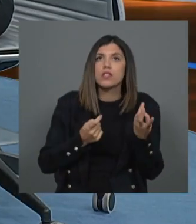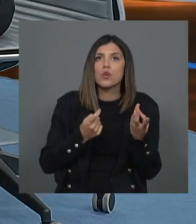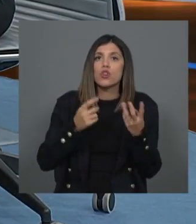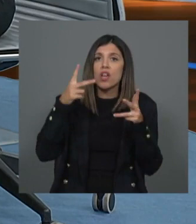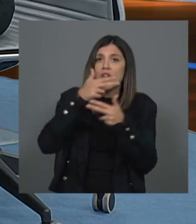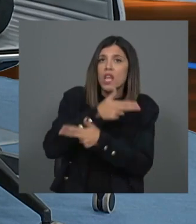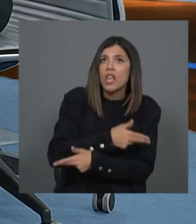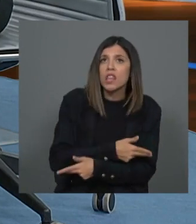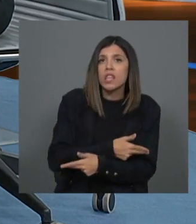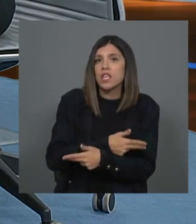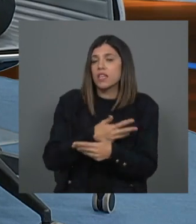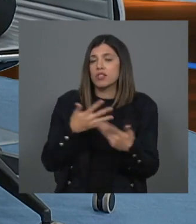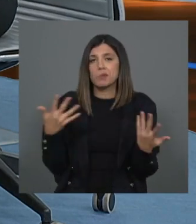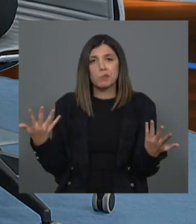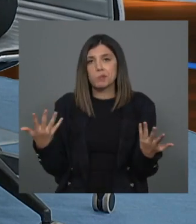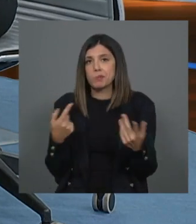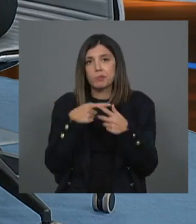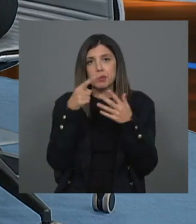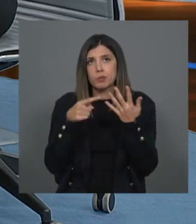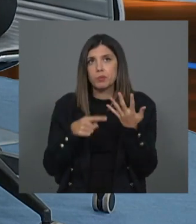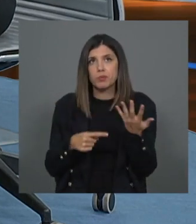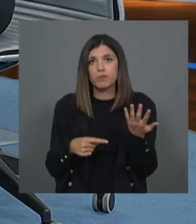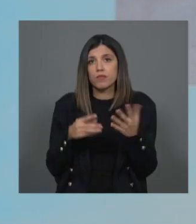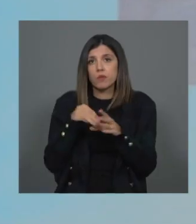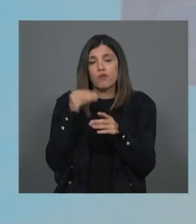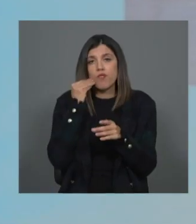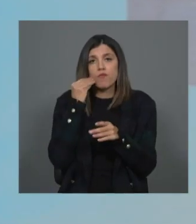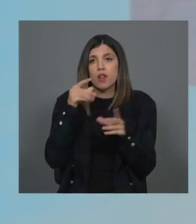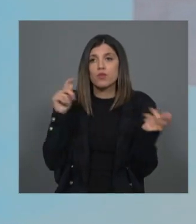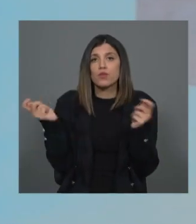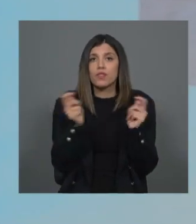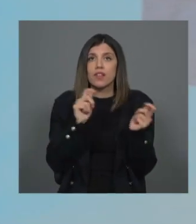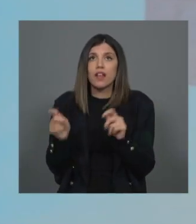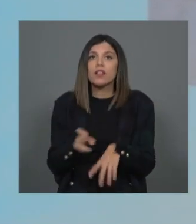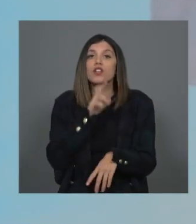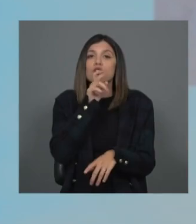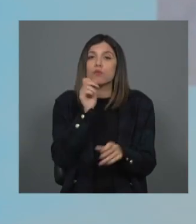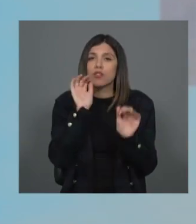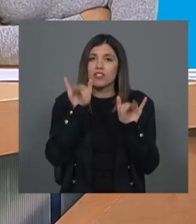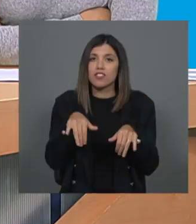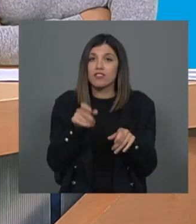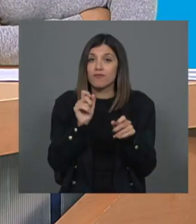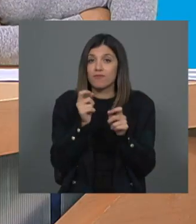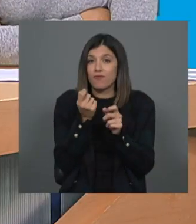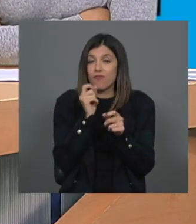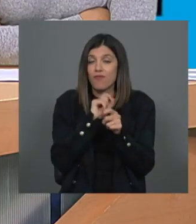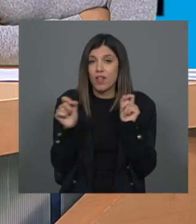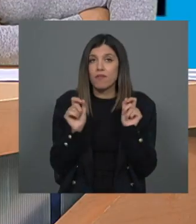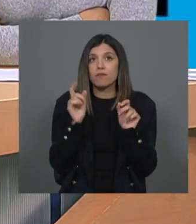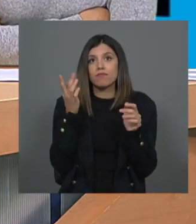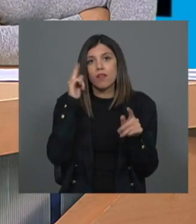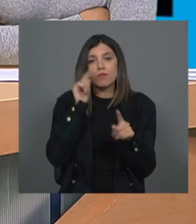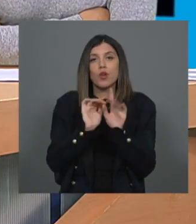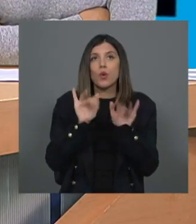Críticas. Críticas, exatamente. Fazem parte do diálogo. Para uma resposta muito breve também, para terminarmos, sentem que de facto se concretiza o caminho